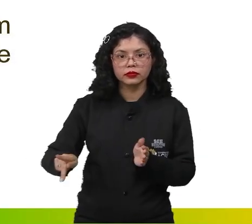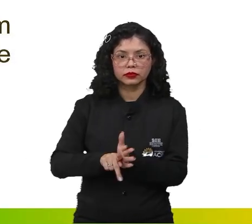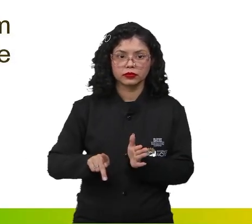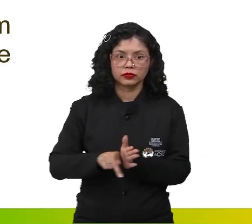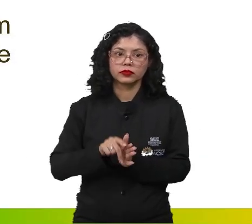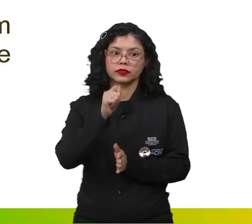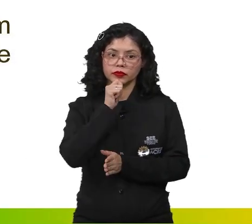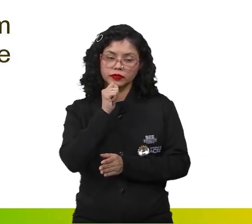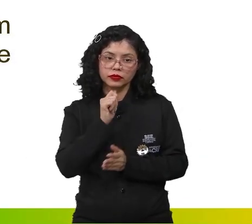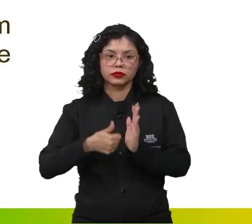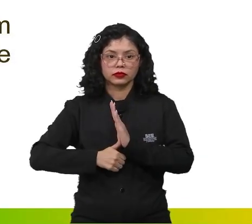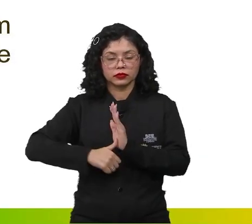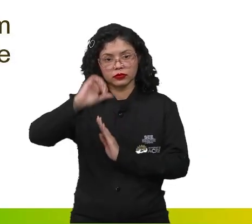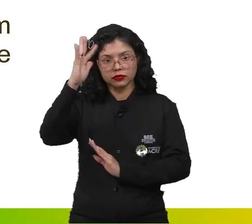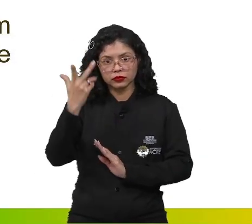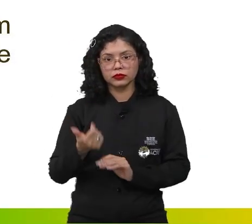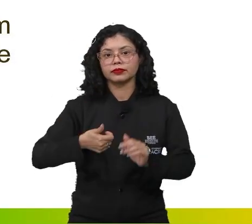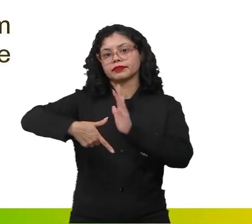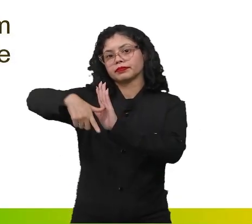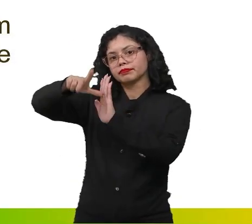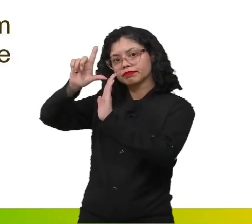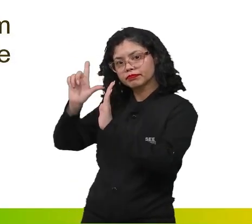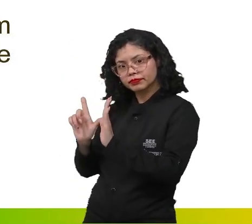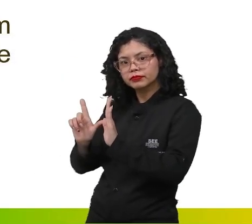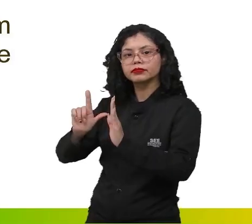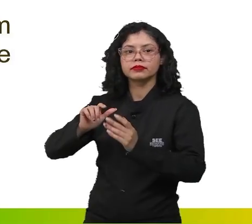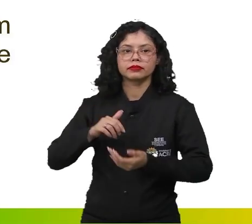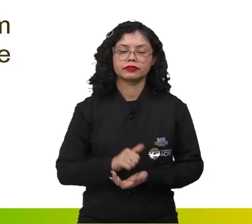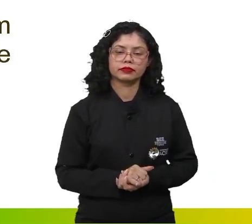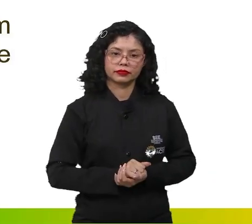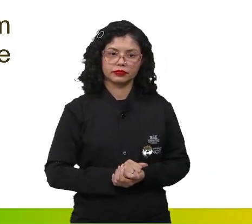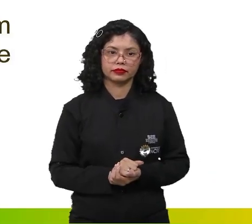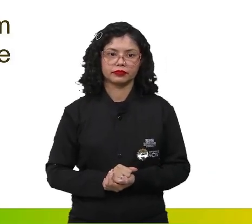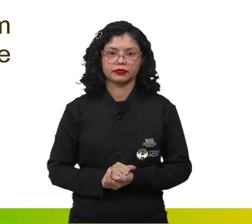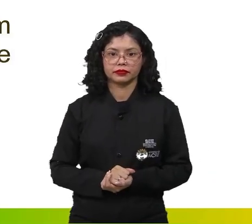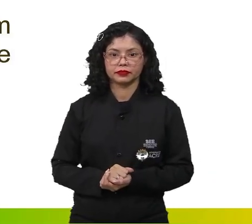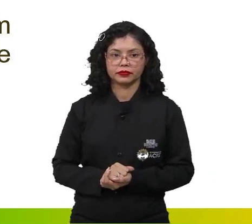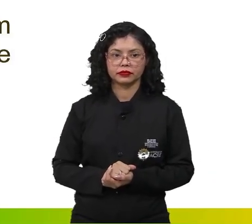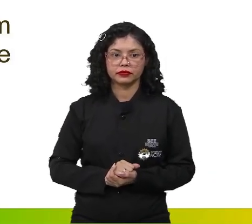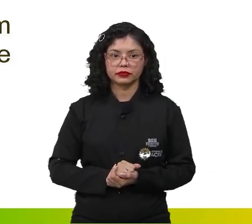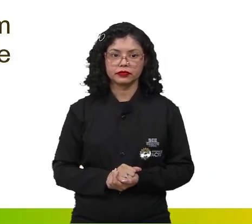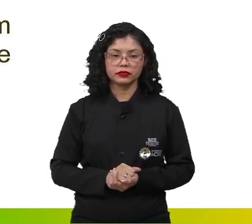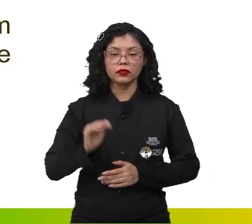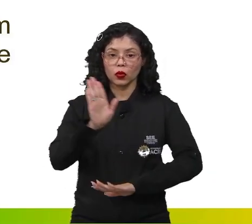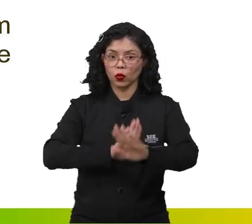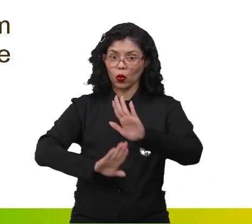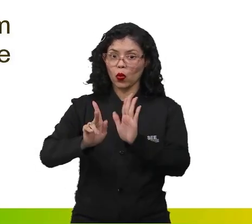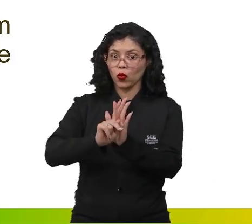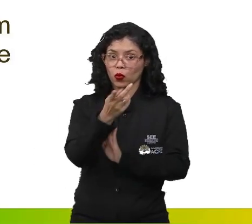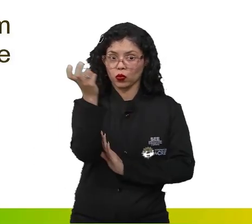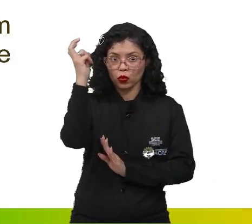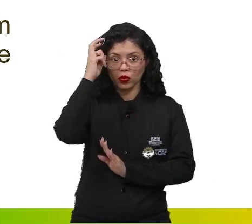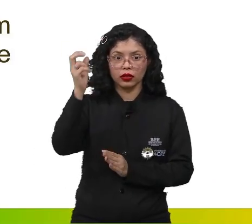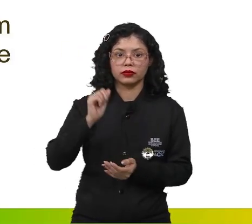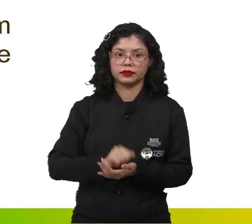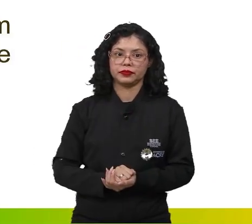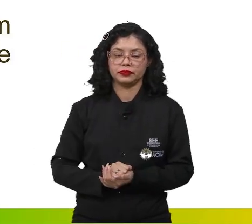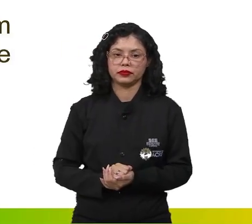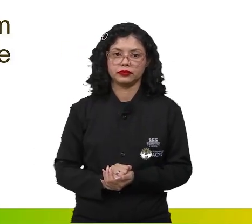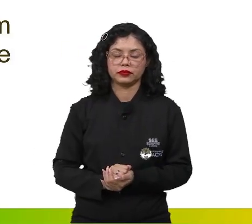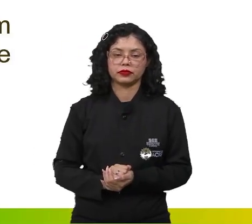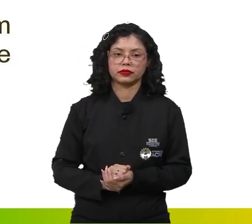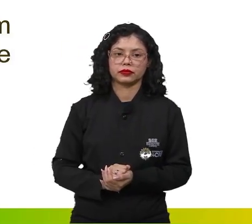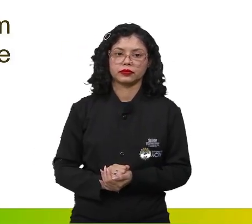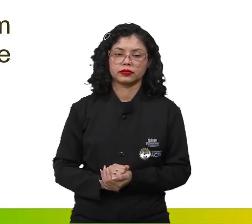manutenção da identidade africana e da ancestralidade. A preservação cultural, olha esse segundo parágrafo